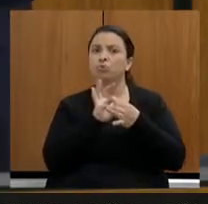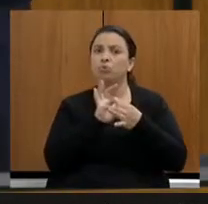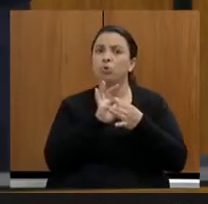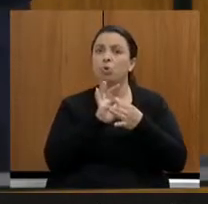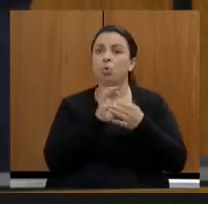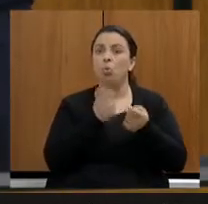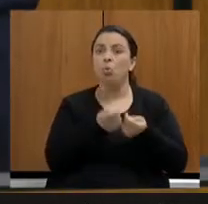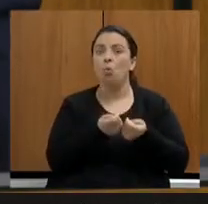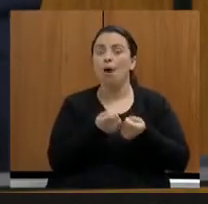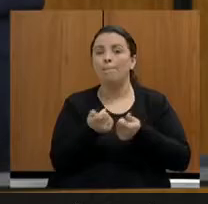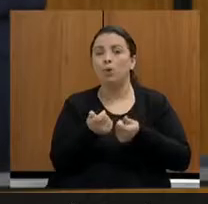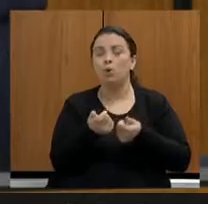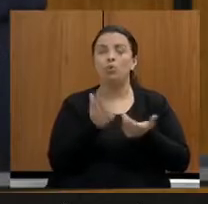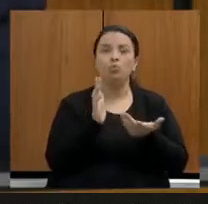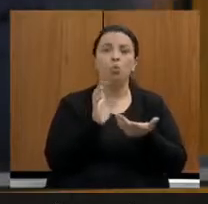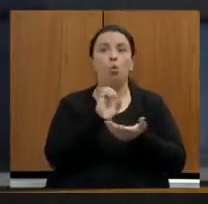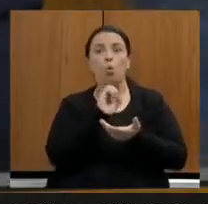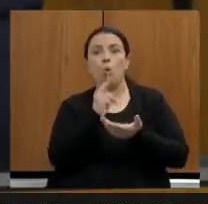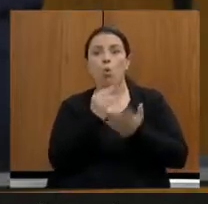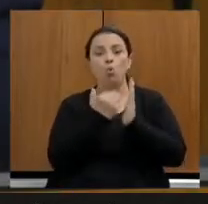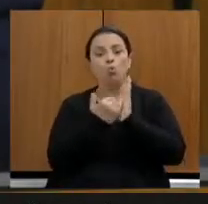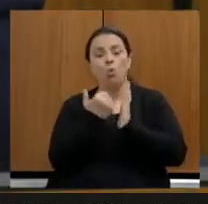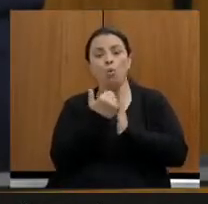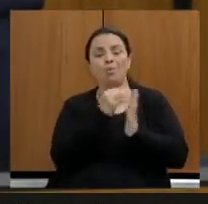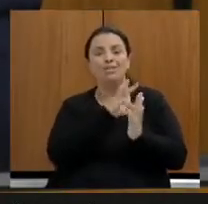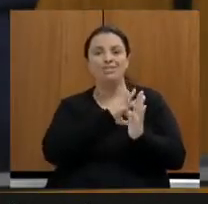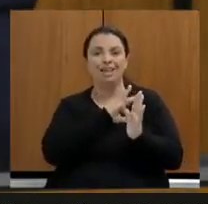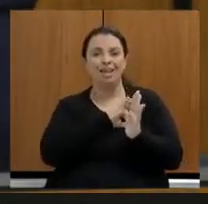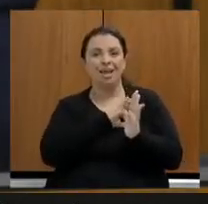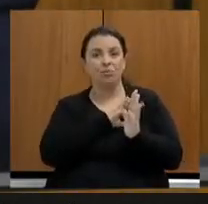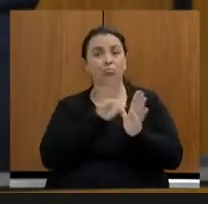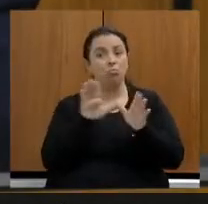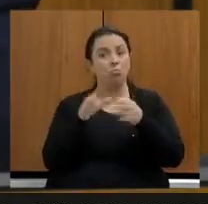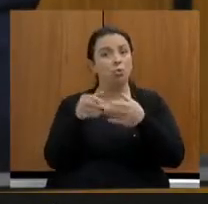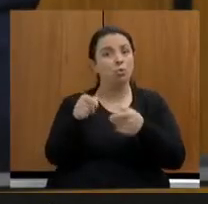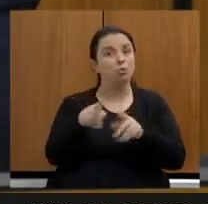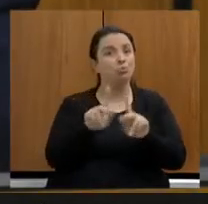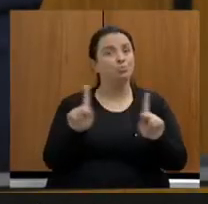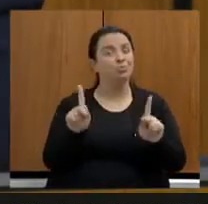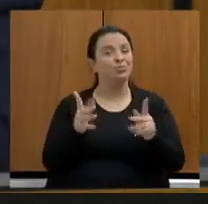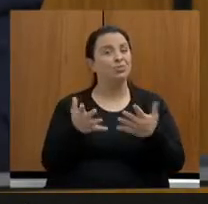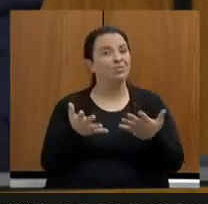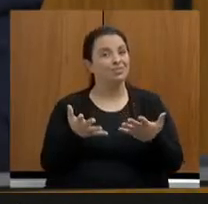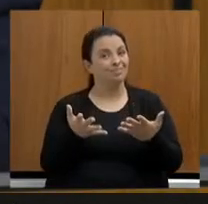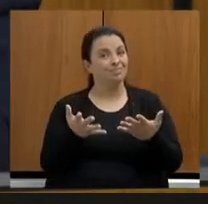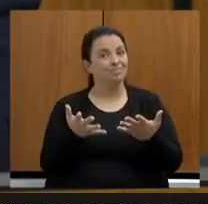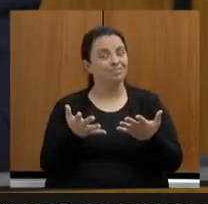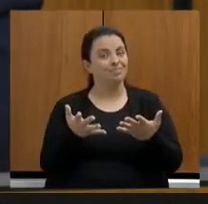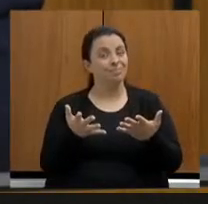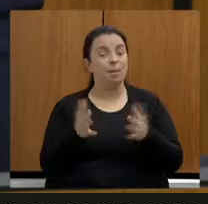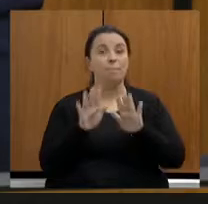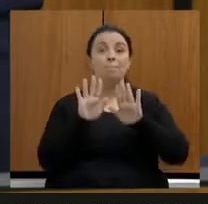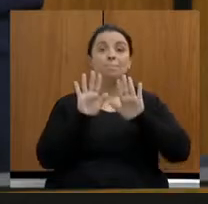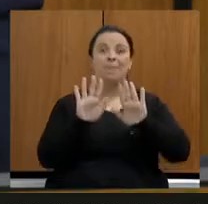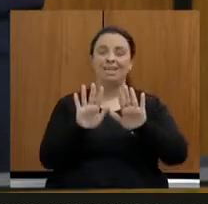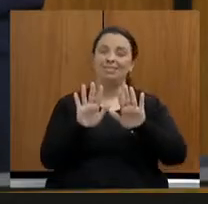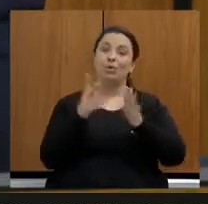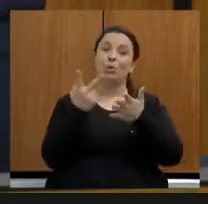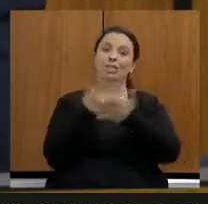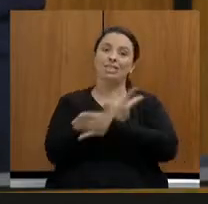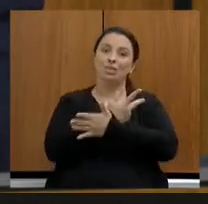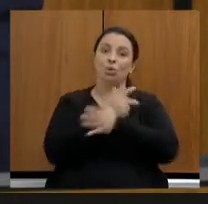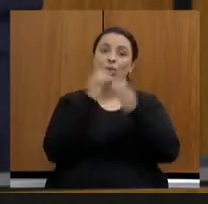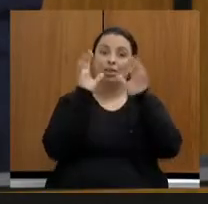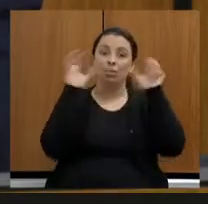abono ou até mesmo da questão de um aumento salarial para os professores E aí o Tribunal de Contas do Estado